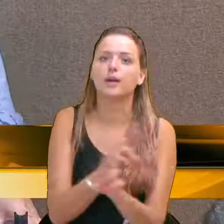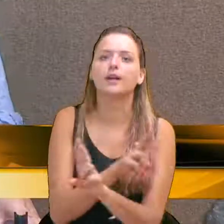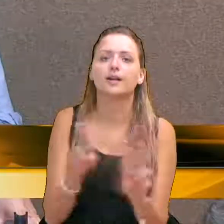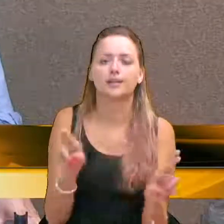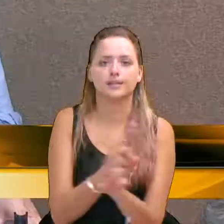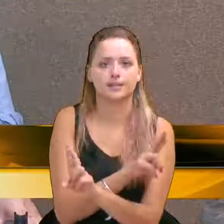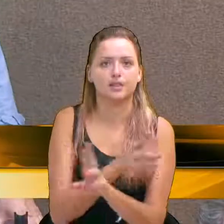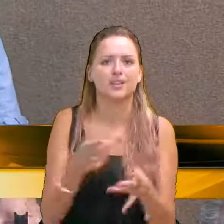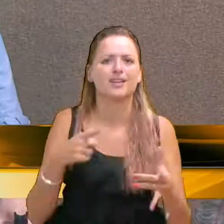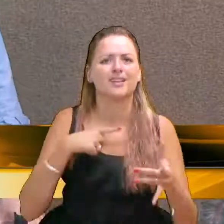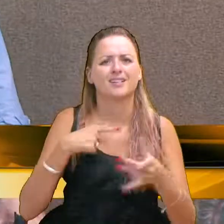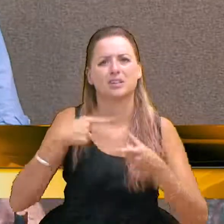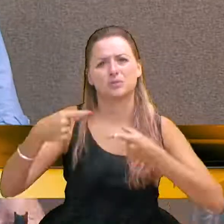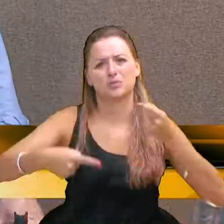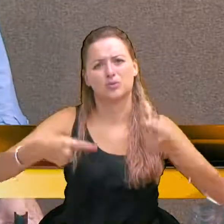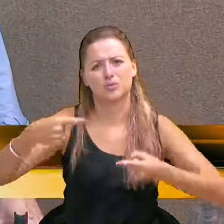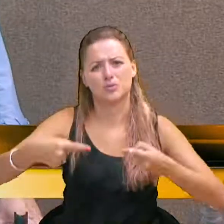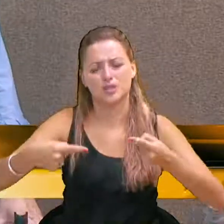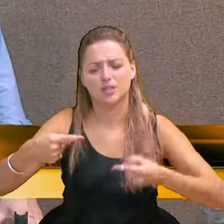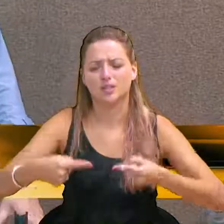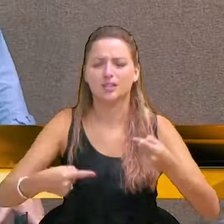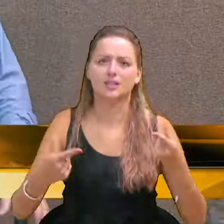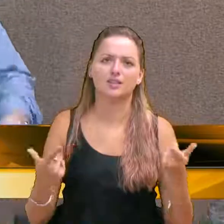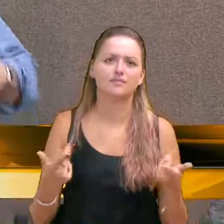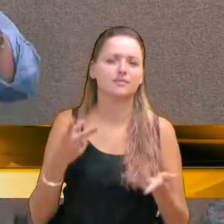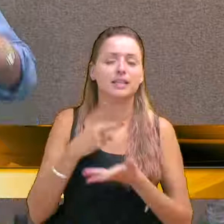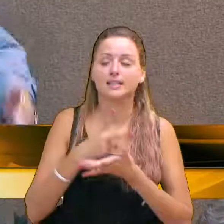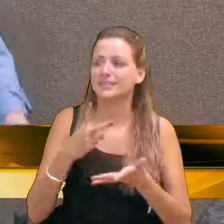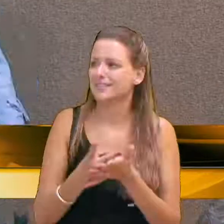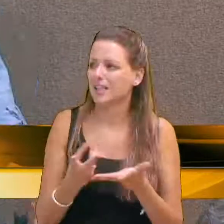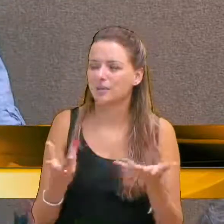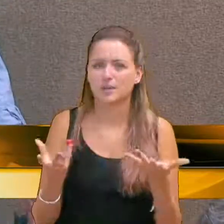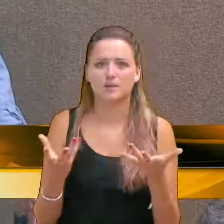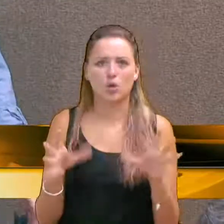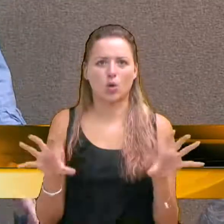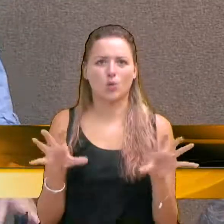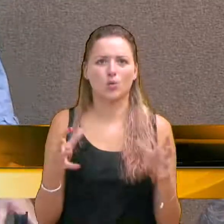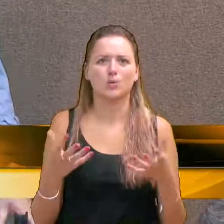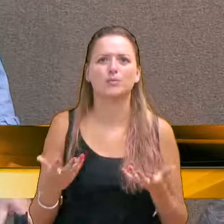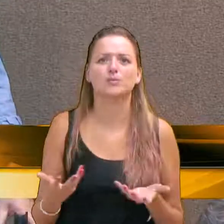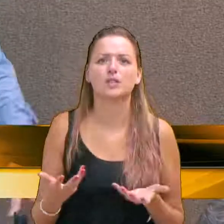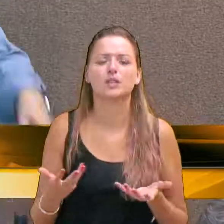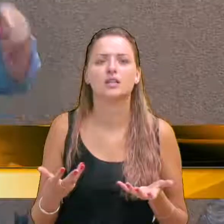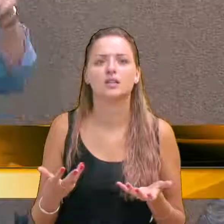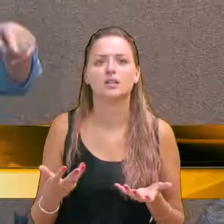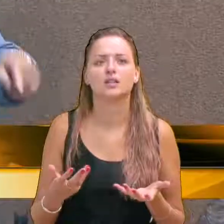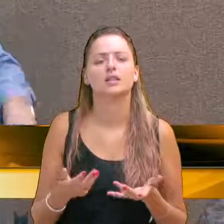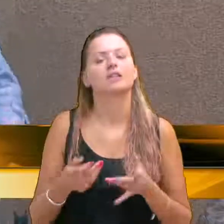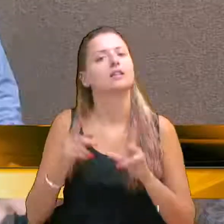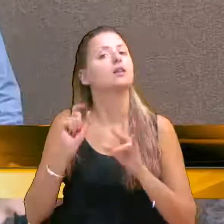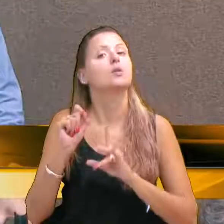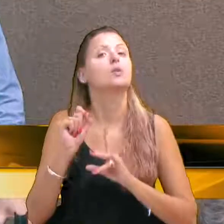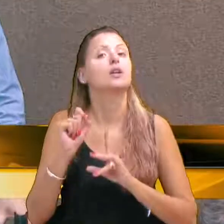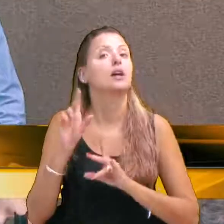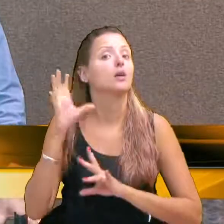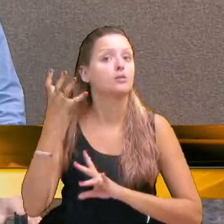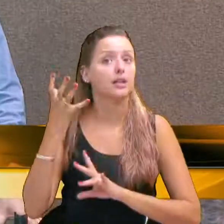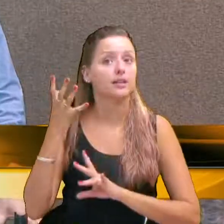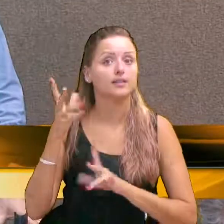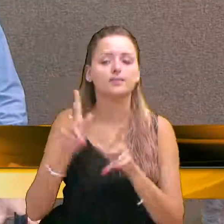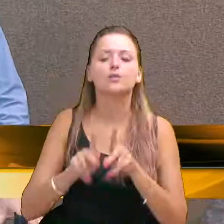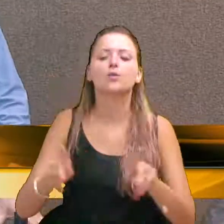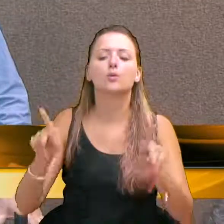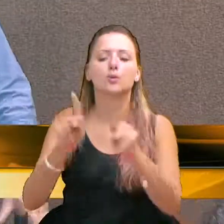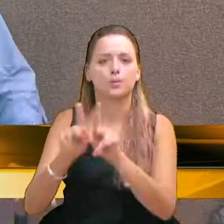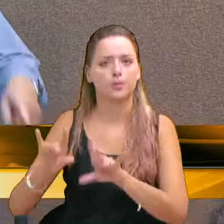Buscando o confronto, buscando sempre o conflito, né? E quem paga o preço é a nossa população.